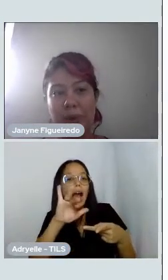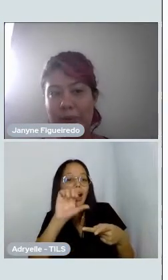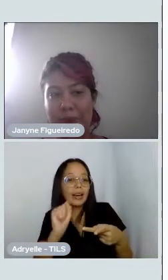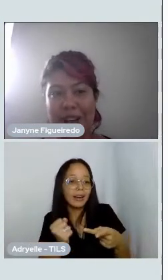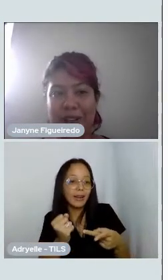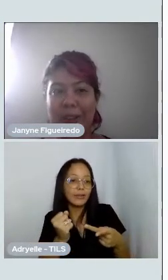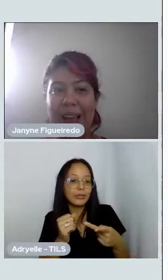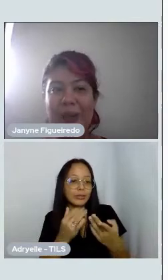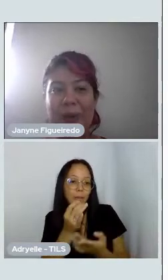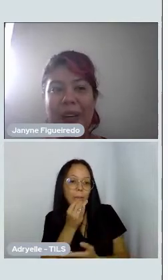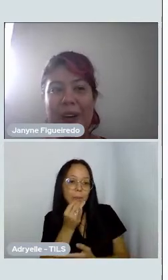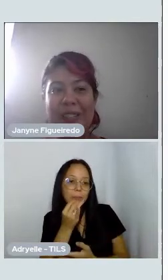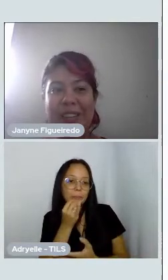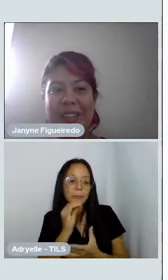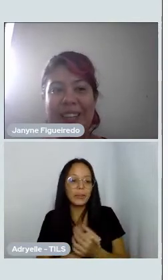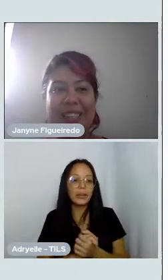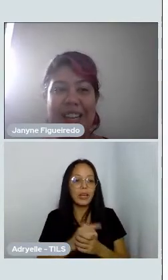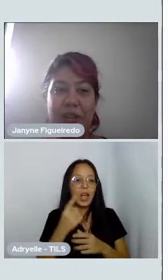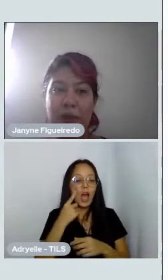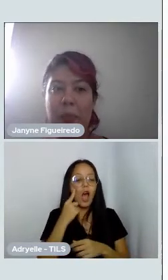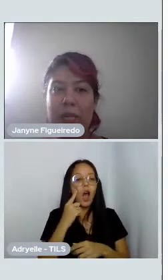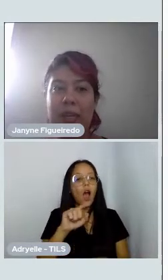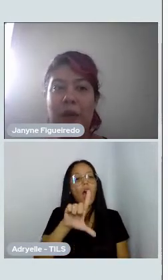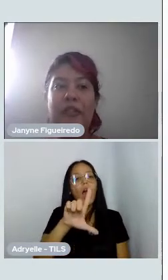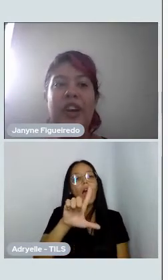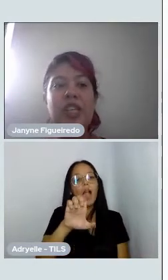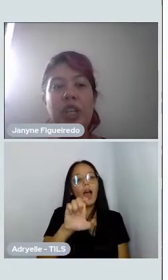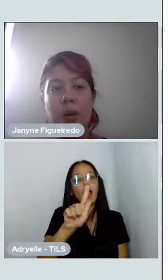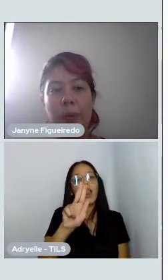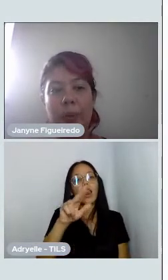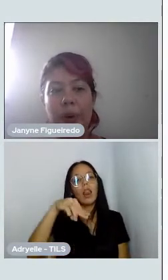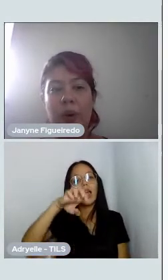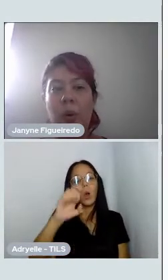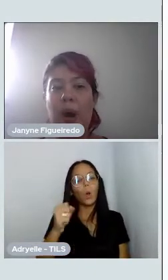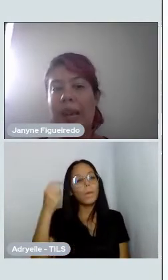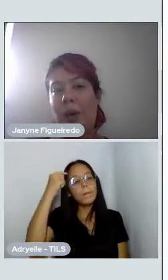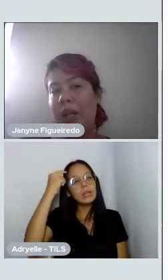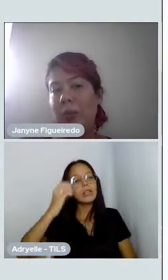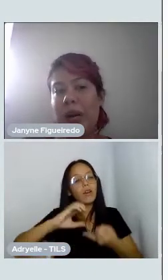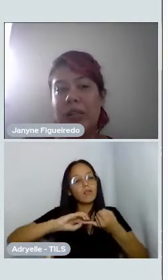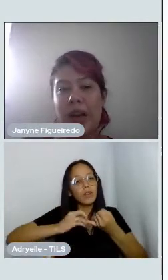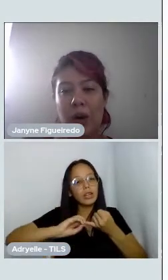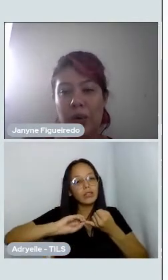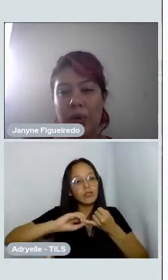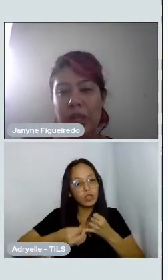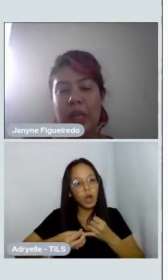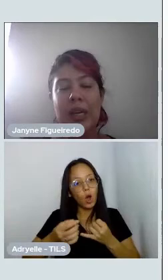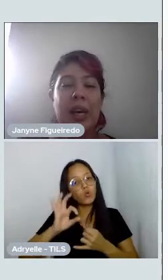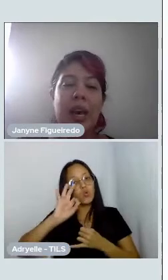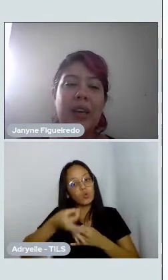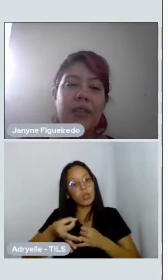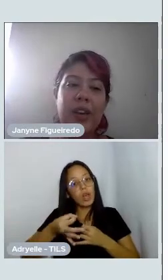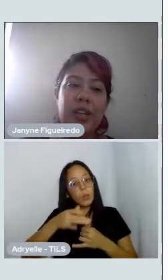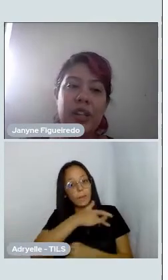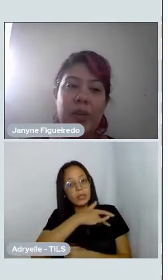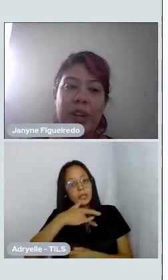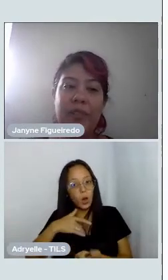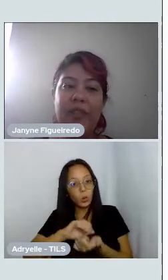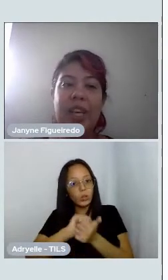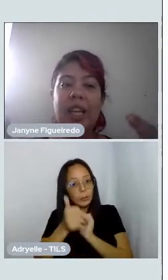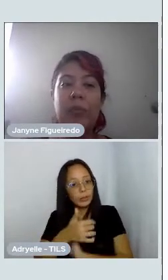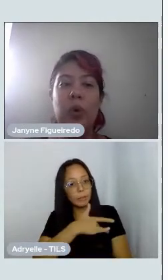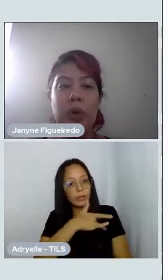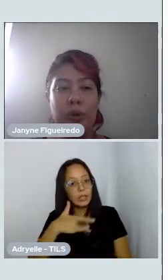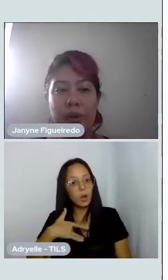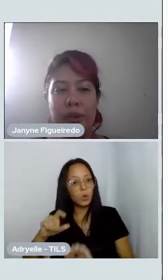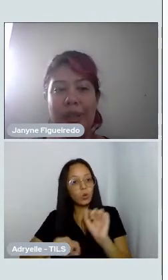Por exemplo, em questão de leguminosa, se a gente for pensar o feijão, o adequado para a saúde é que o feijão